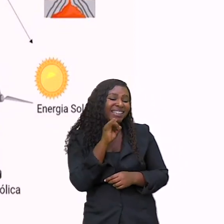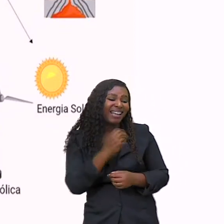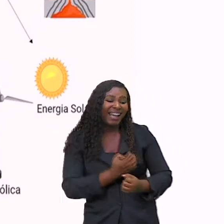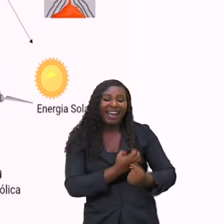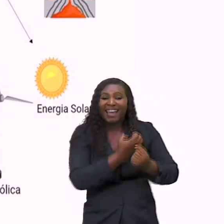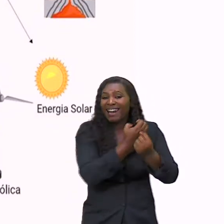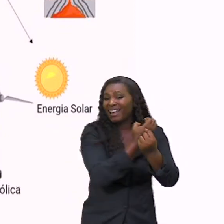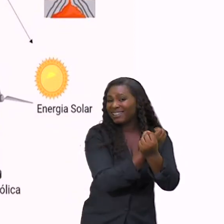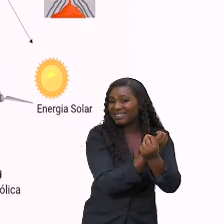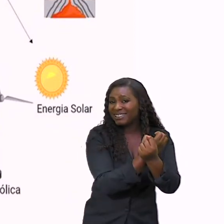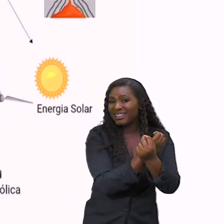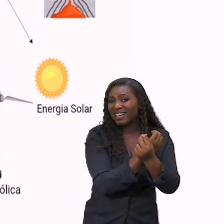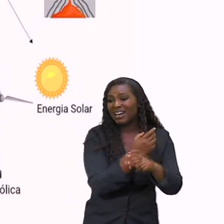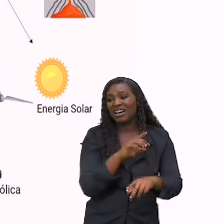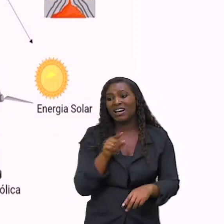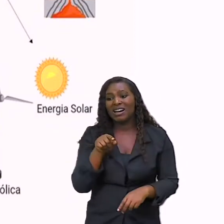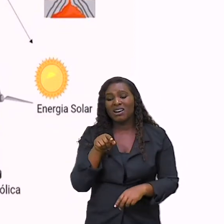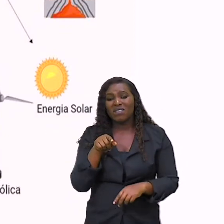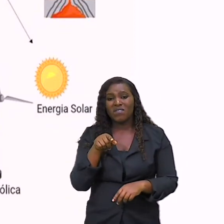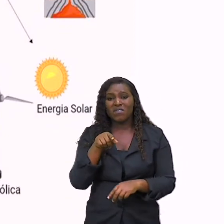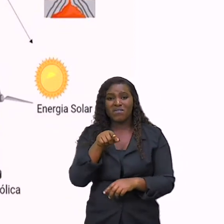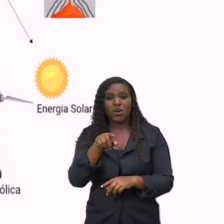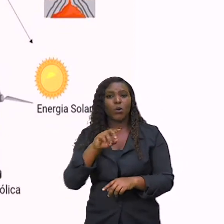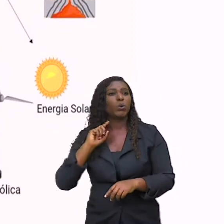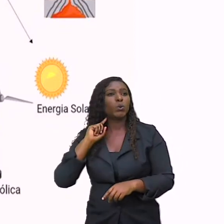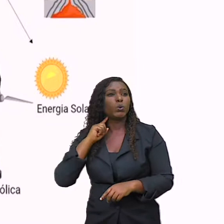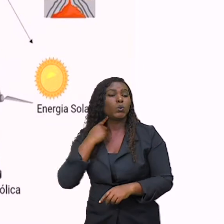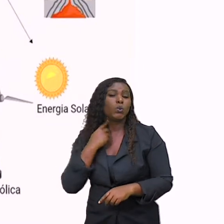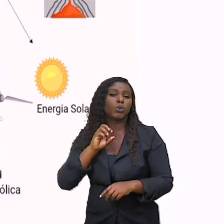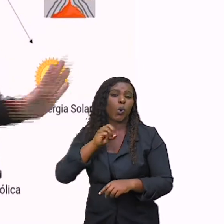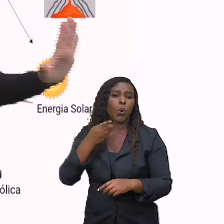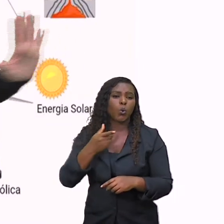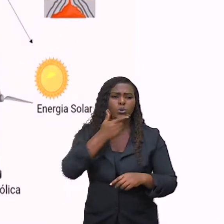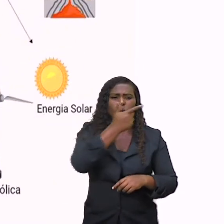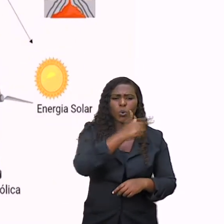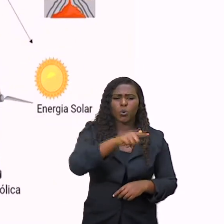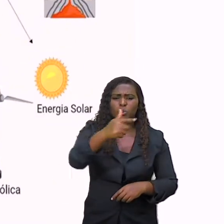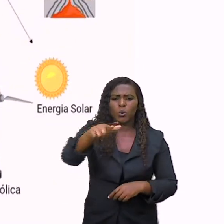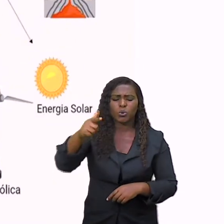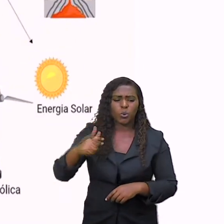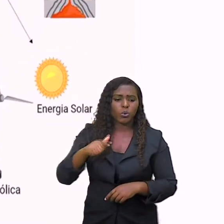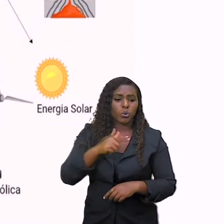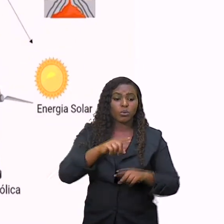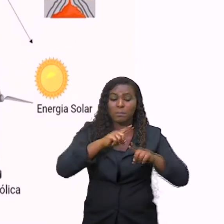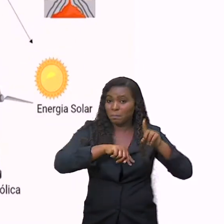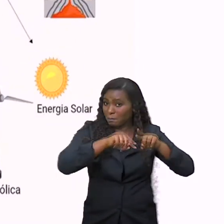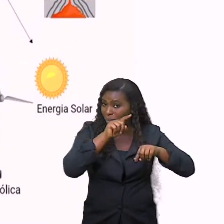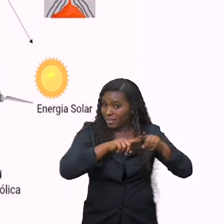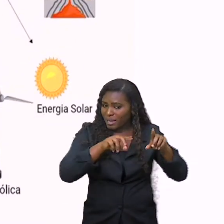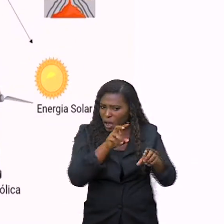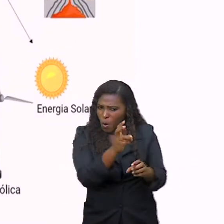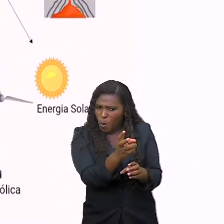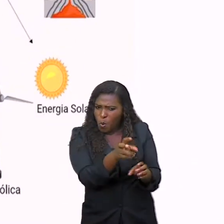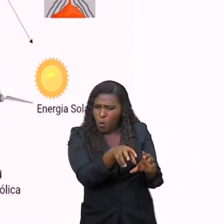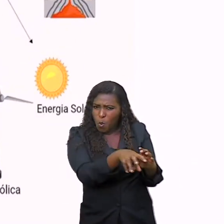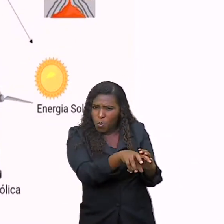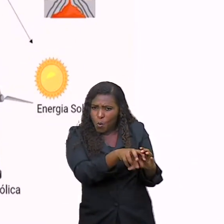energia, na atualidade, essa exploração gerou diversos problemas ambientais que